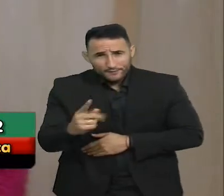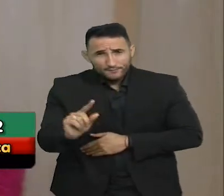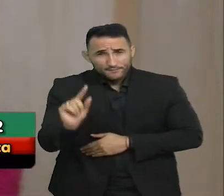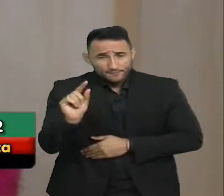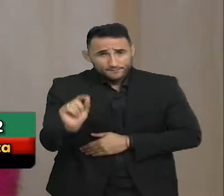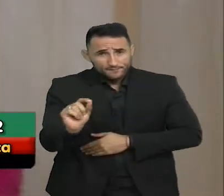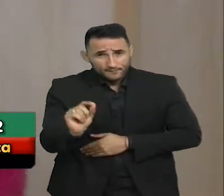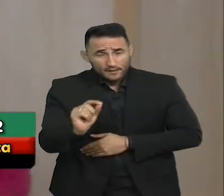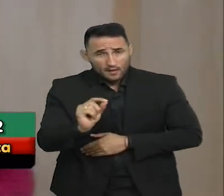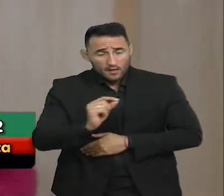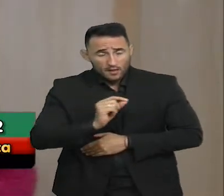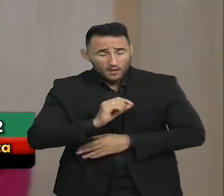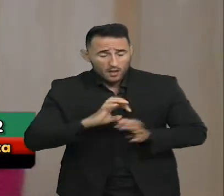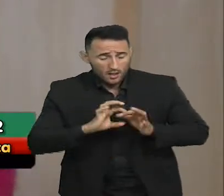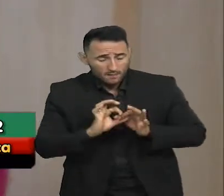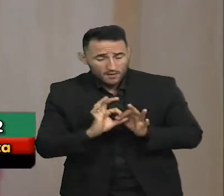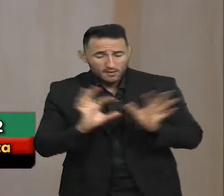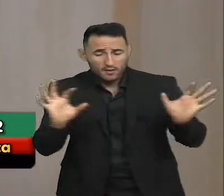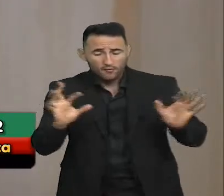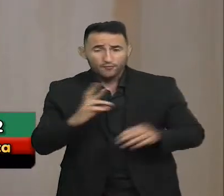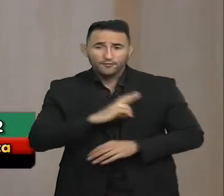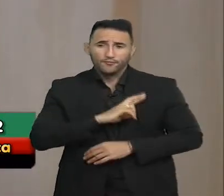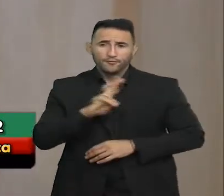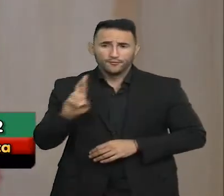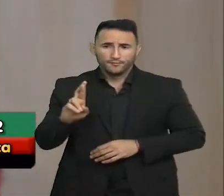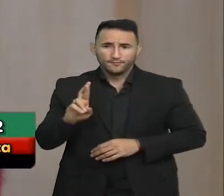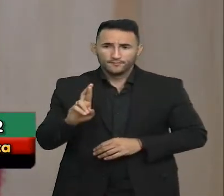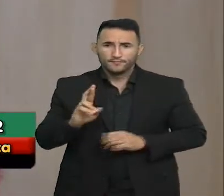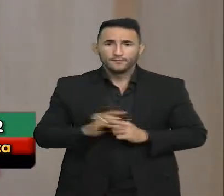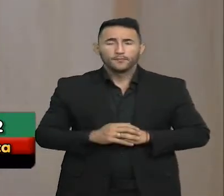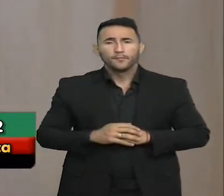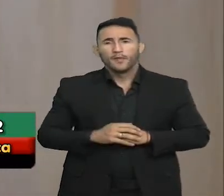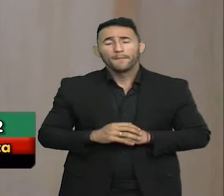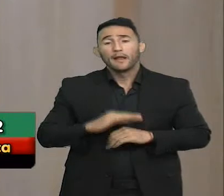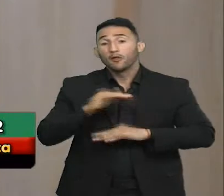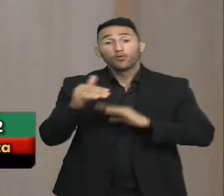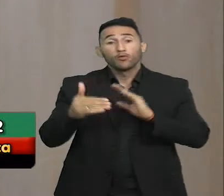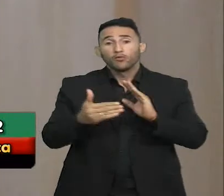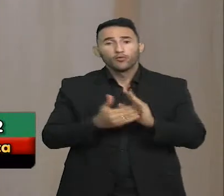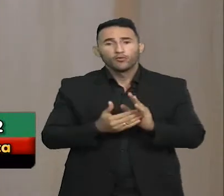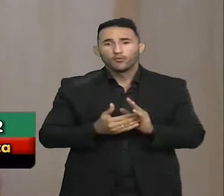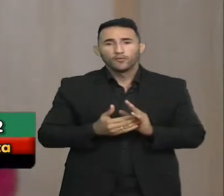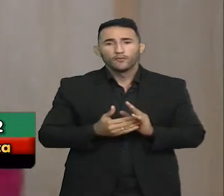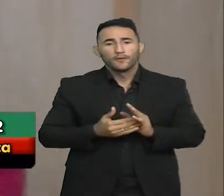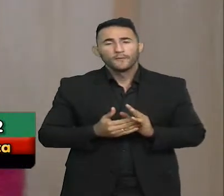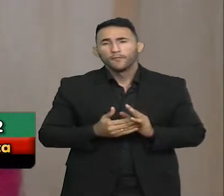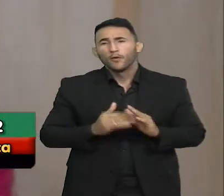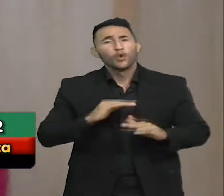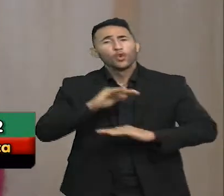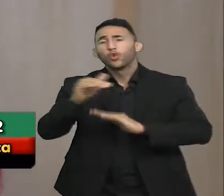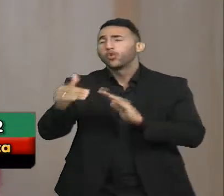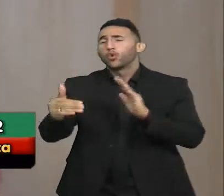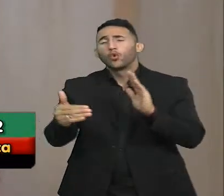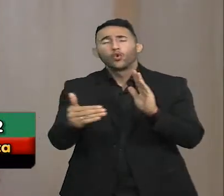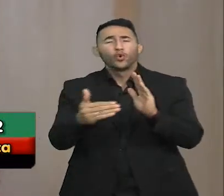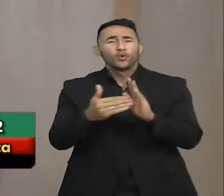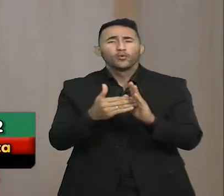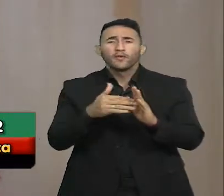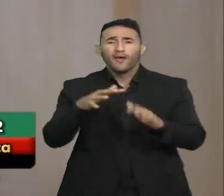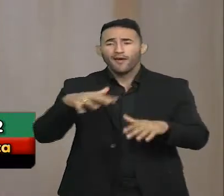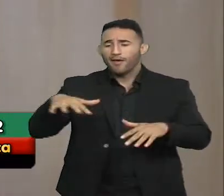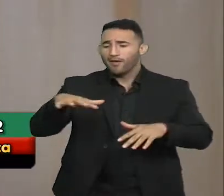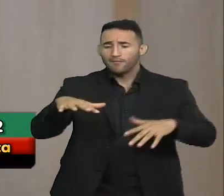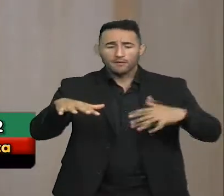religiosa. Conforme eu disse, liberdade religiosa é para todos, né? Todos os segmentos